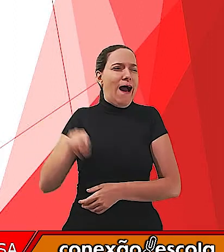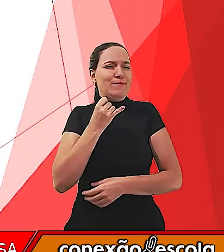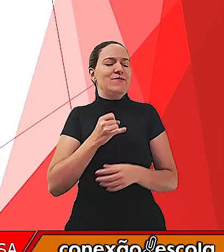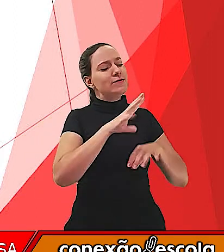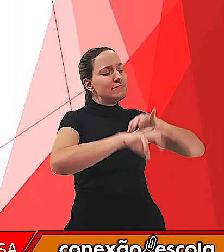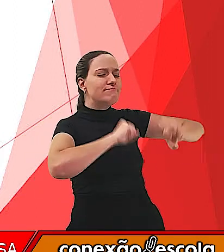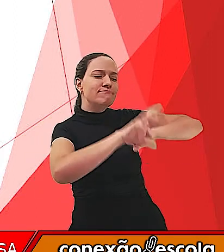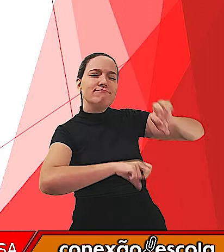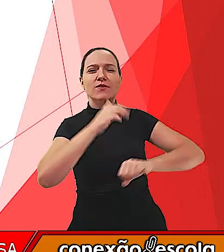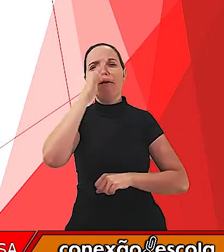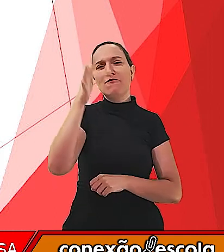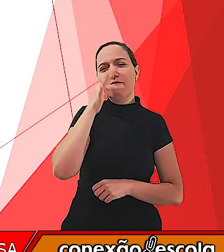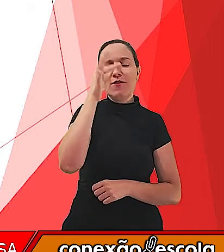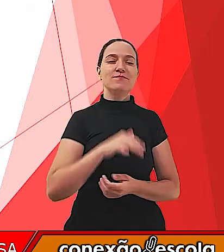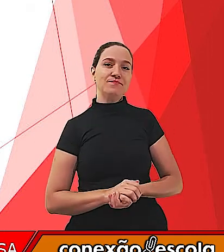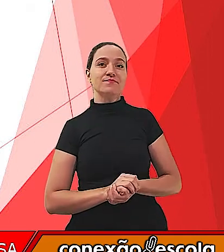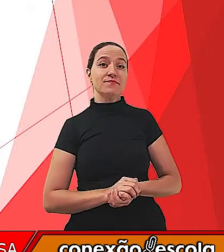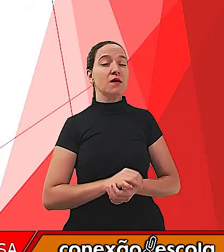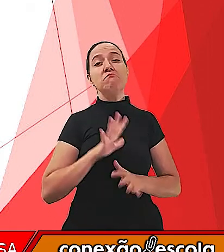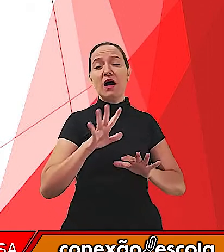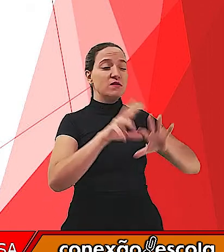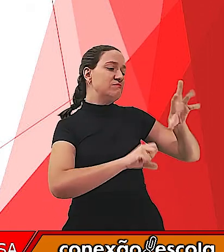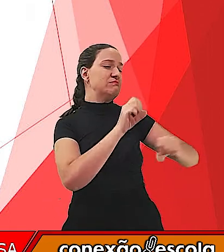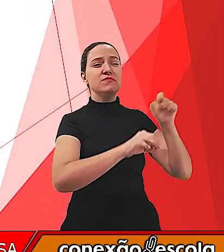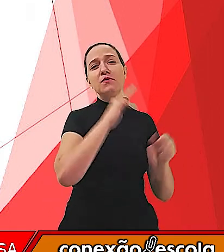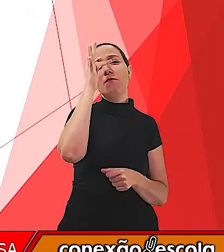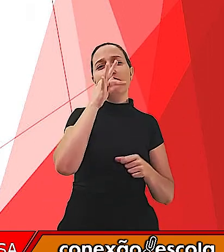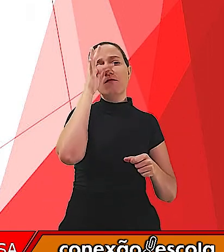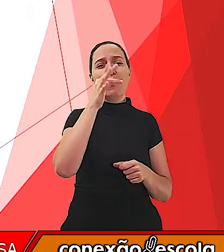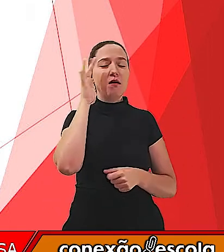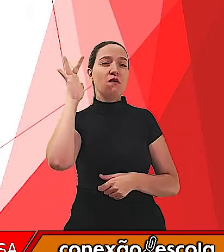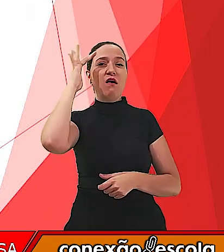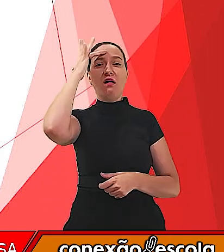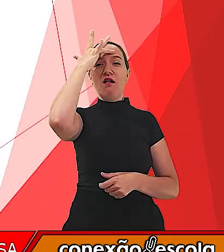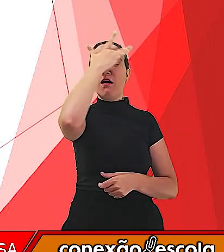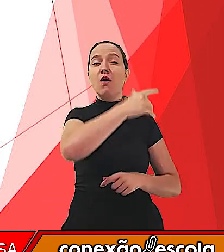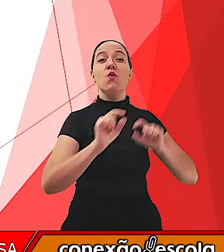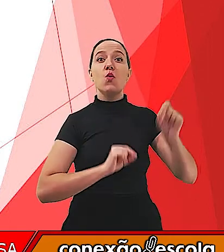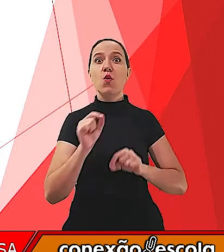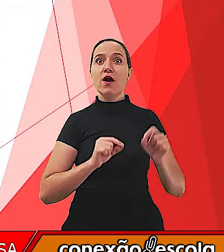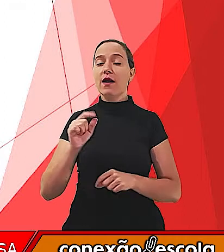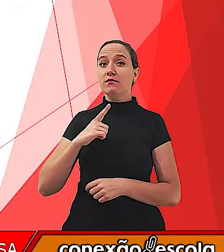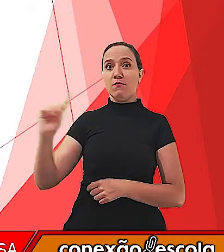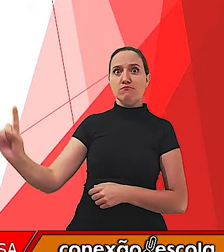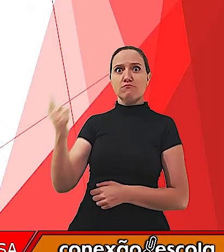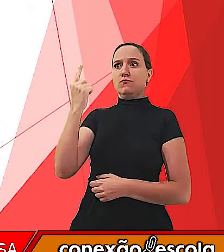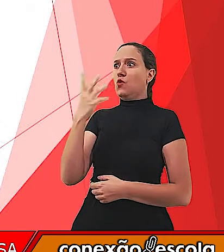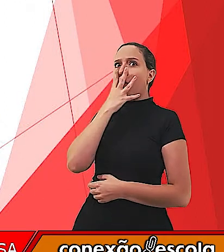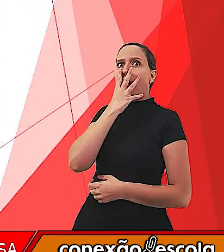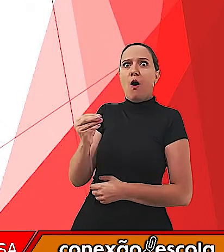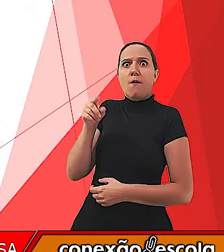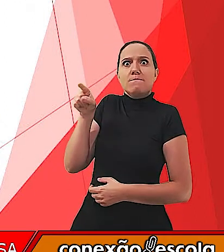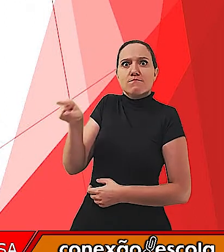que encontrava no caminho. Chapeuzinho estava distraída com as flores quando deu de cara com o lobo